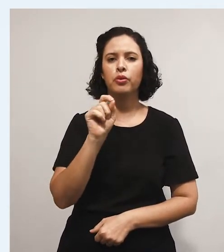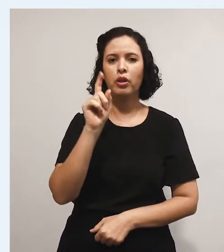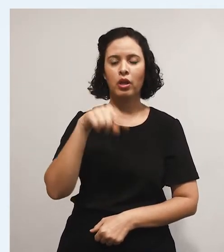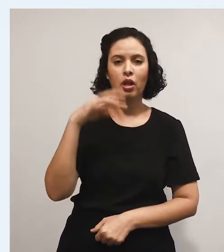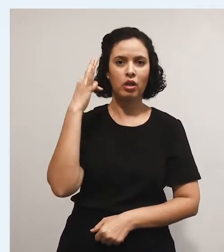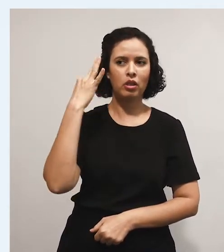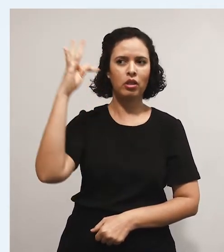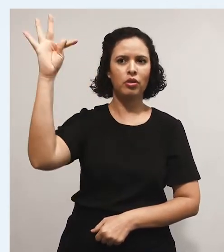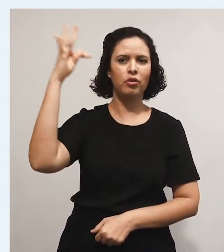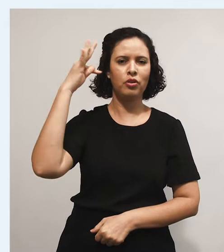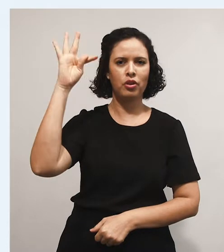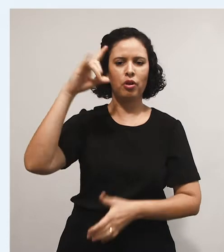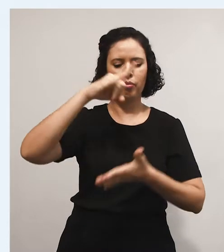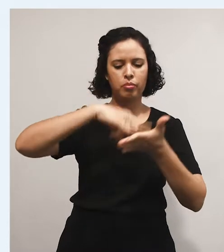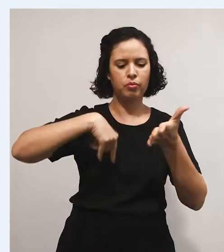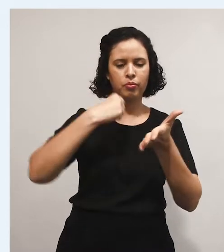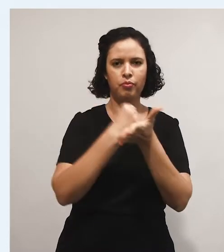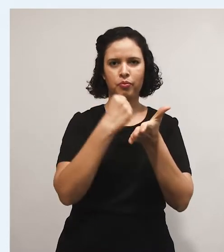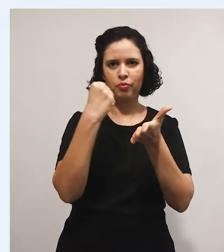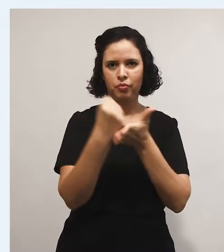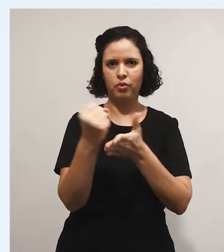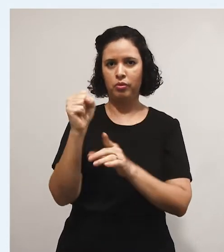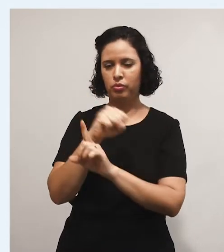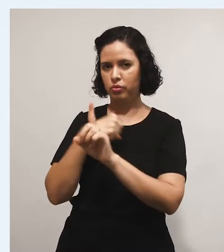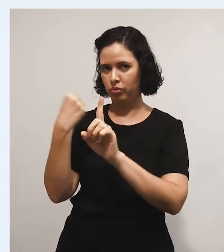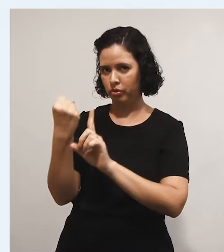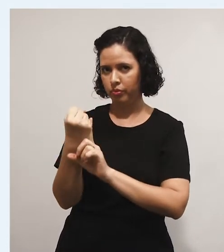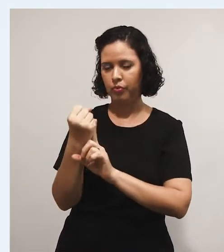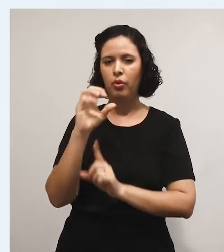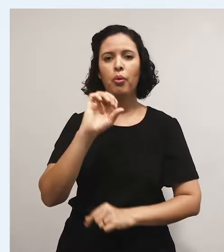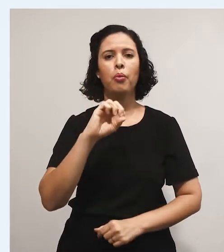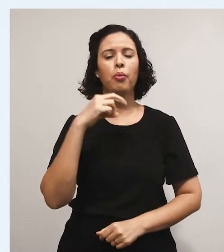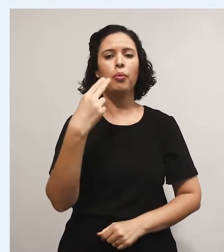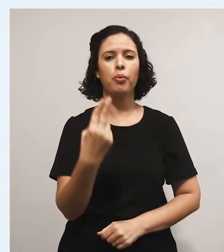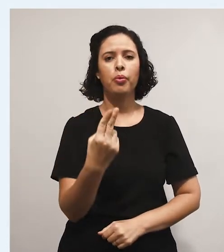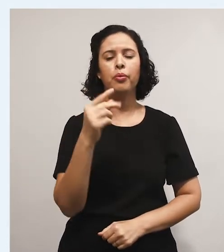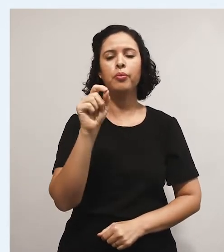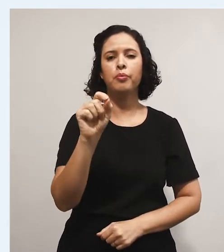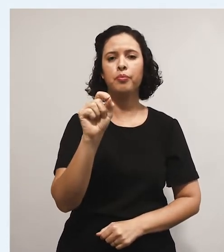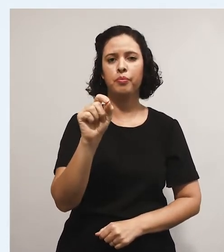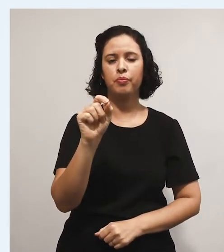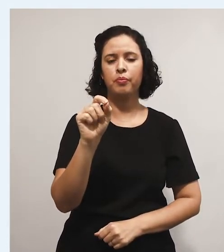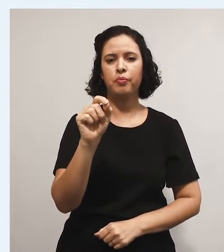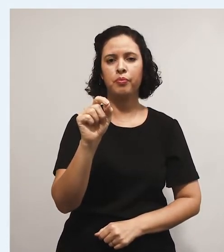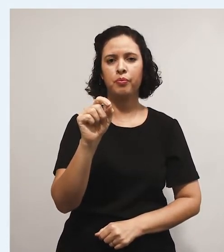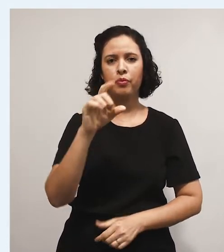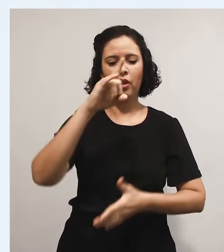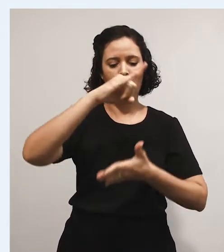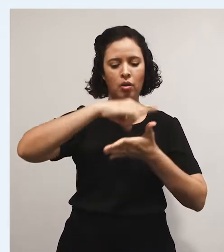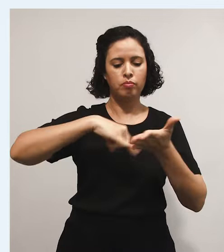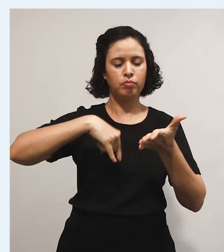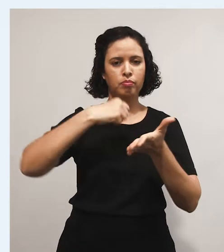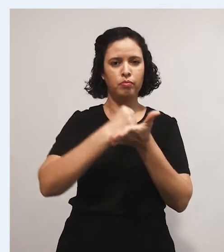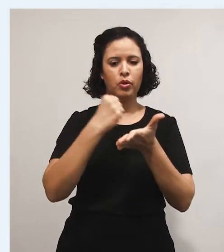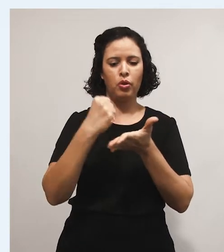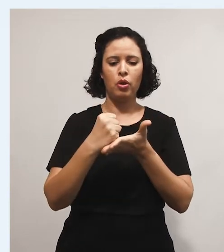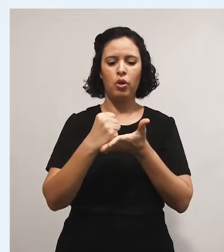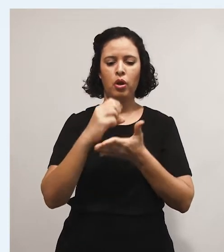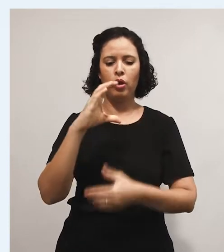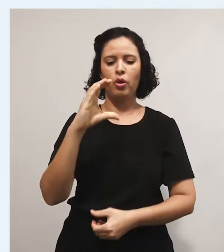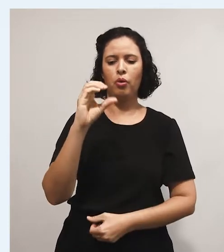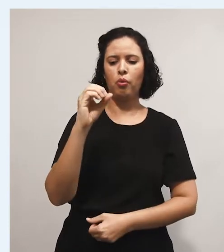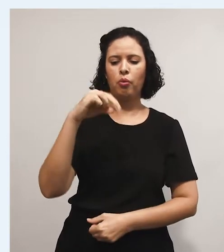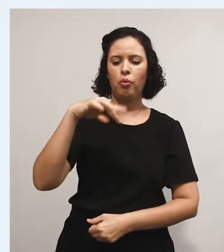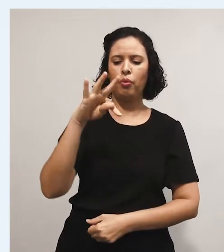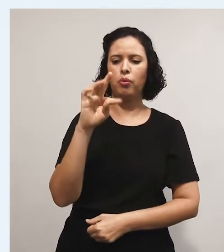teoria do contrato social. Ou também denominada de contratualismo. O que é